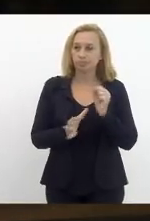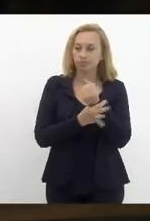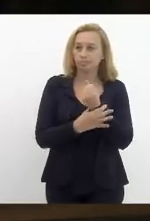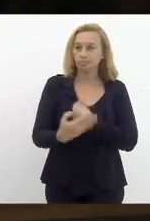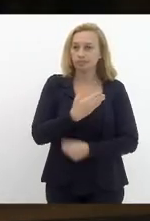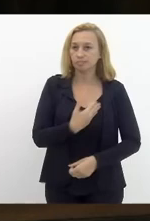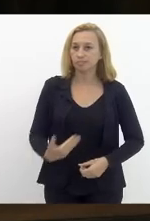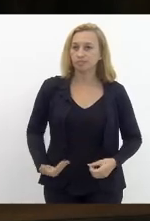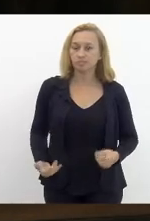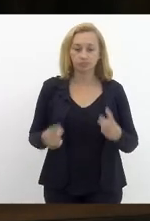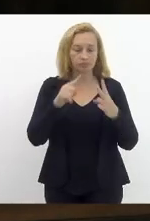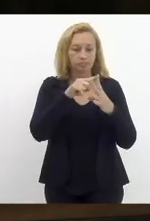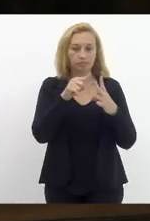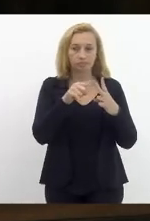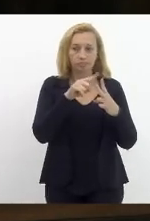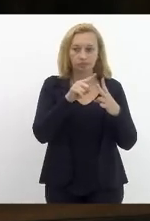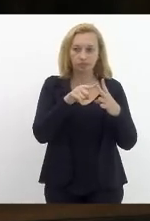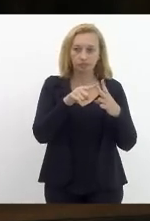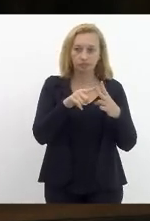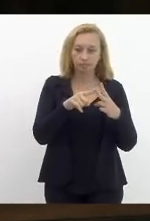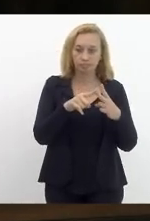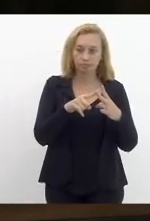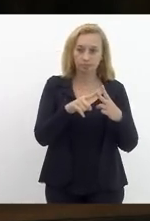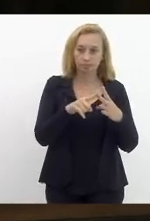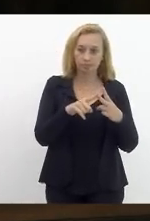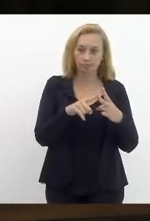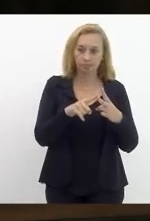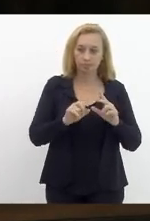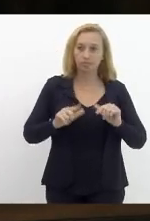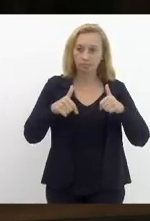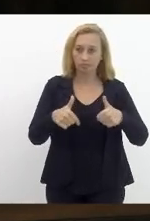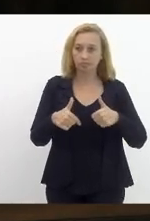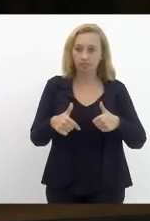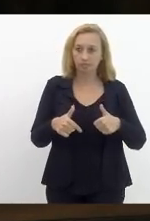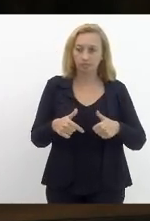dois gestos para fazer. Para quem está chegando,